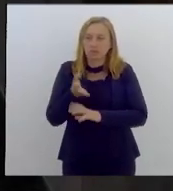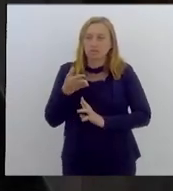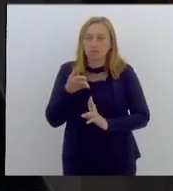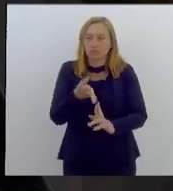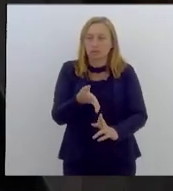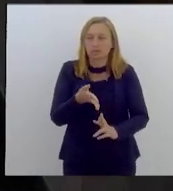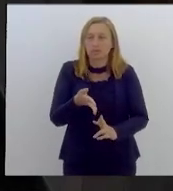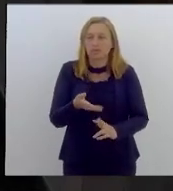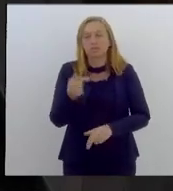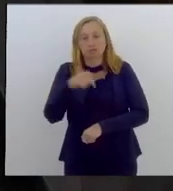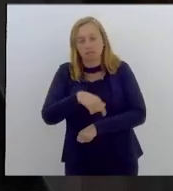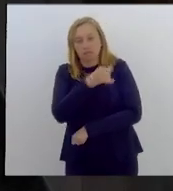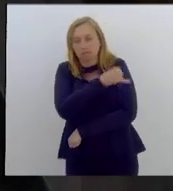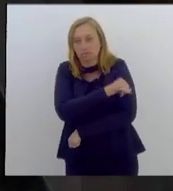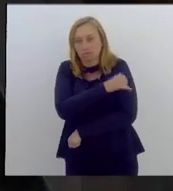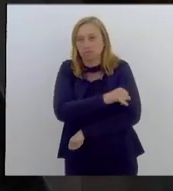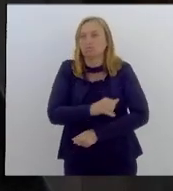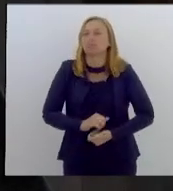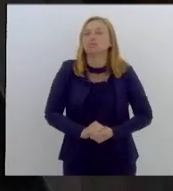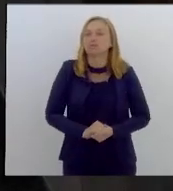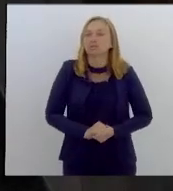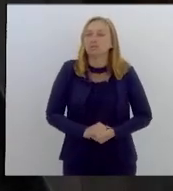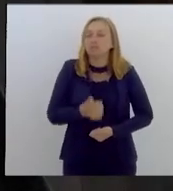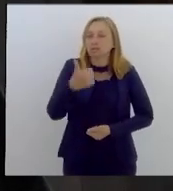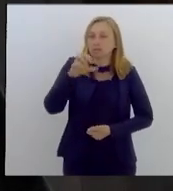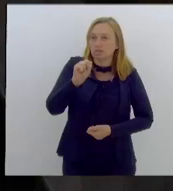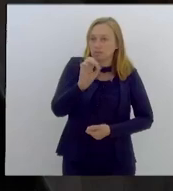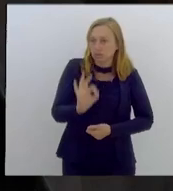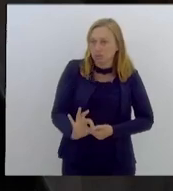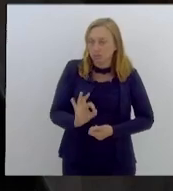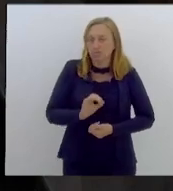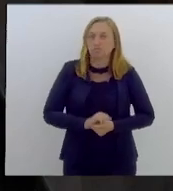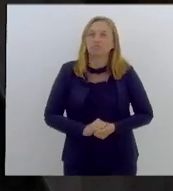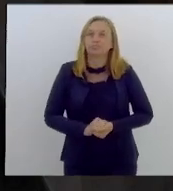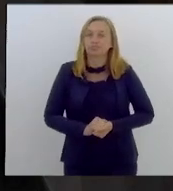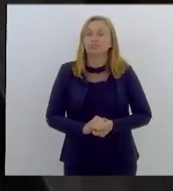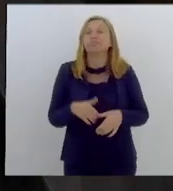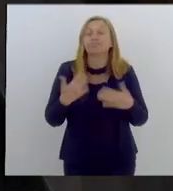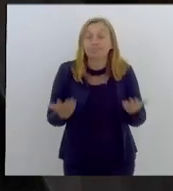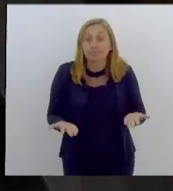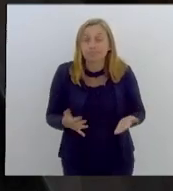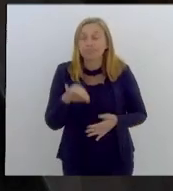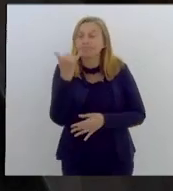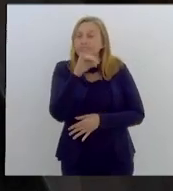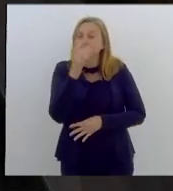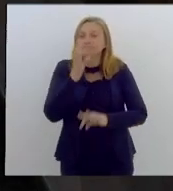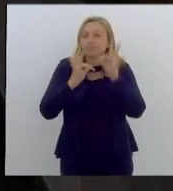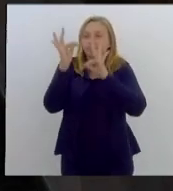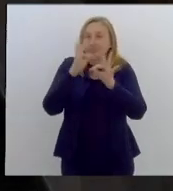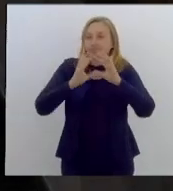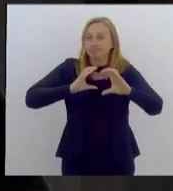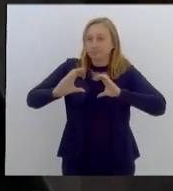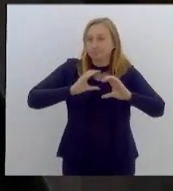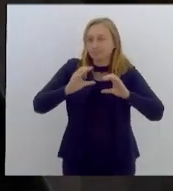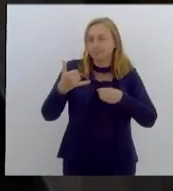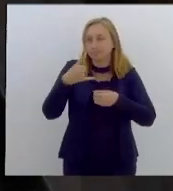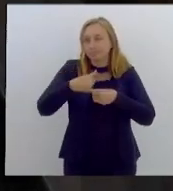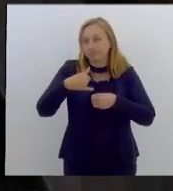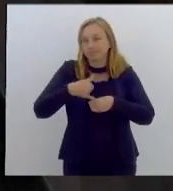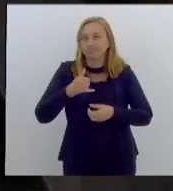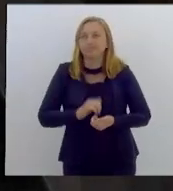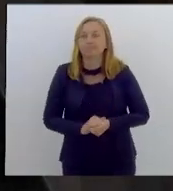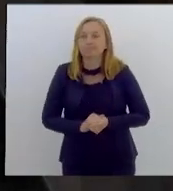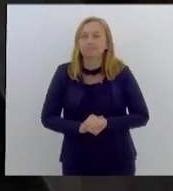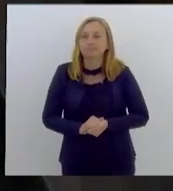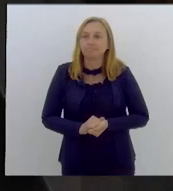referência. Aqui no Rio de Janeiro é 18%. Então, energia e telecomunicações e combustíveis,